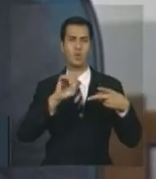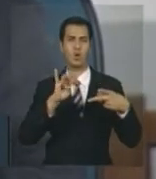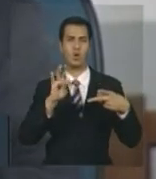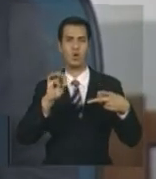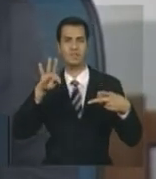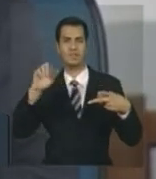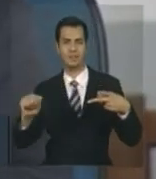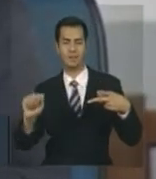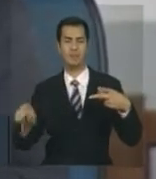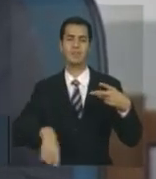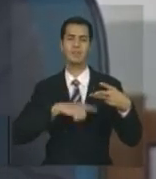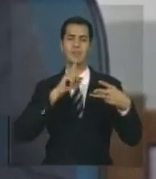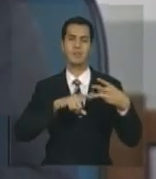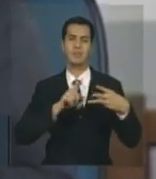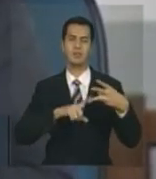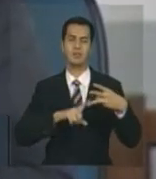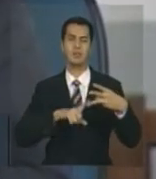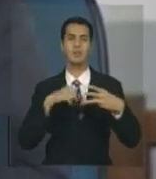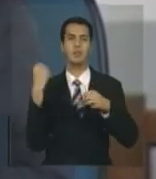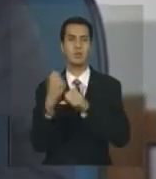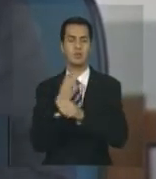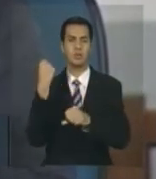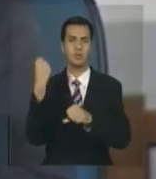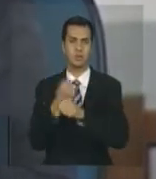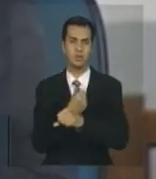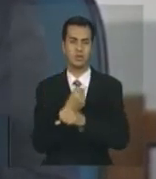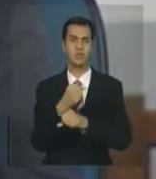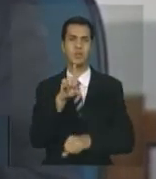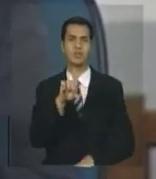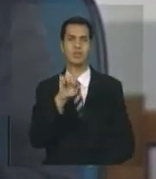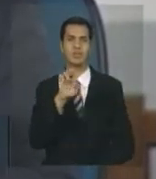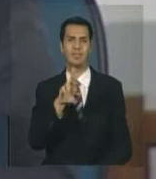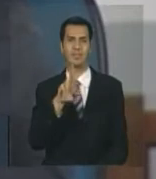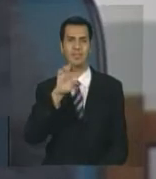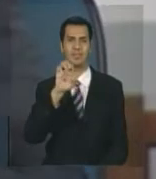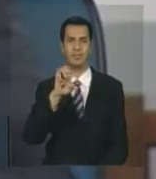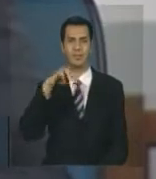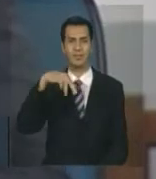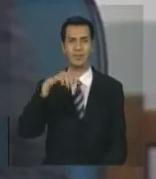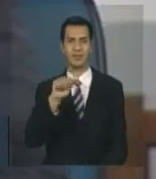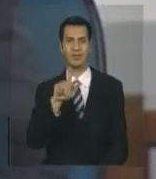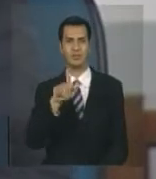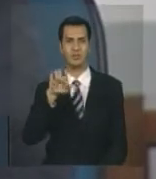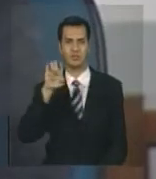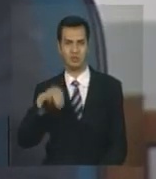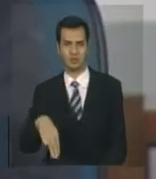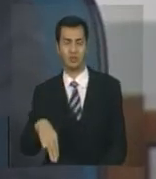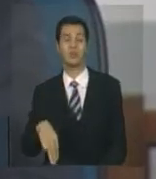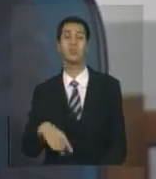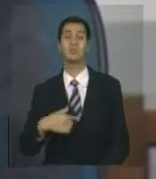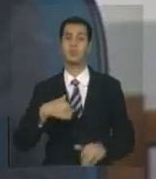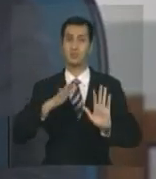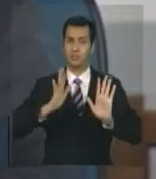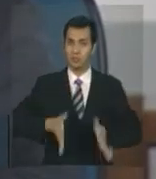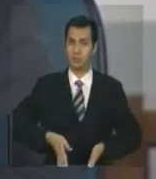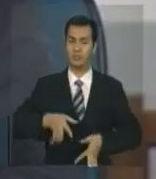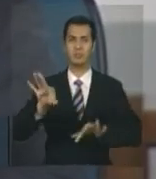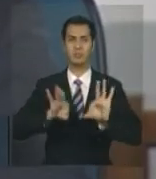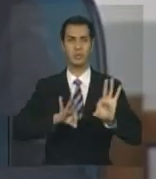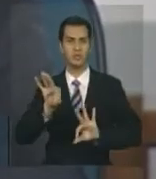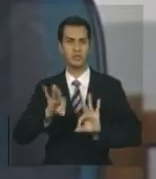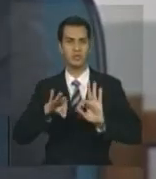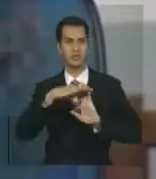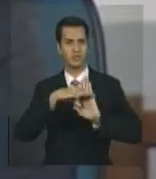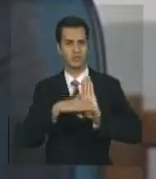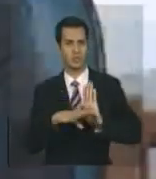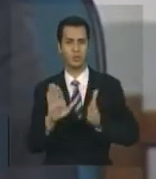aqueles voltados para a execução de obras de macrodrenagens. Diversos projetos já foram selecionados.